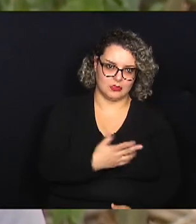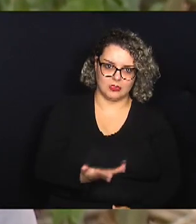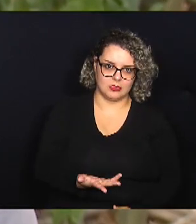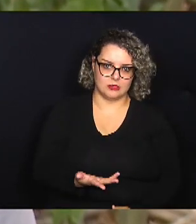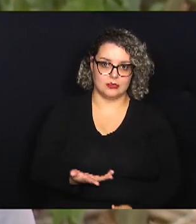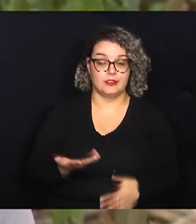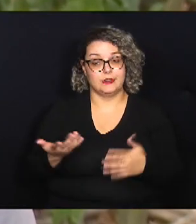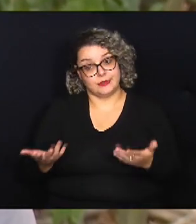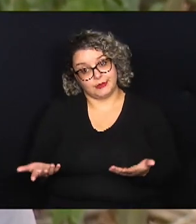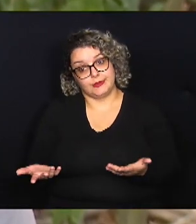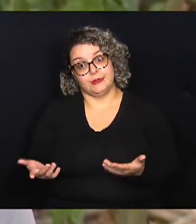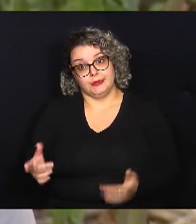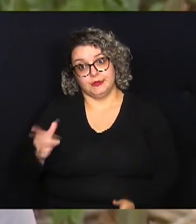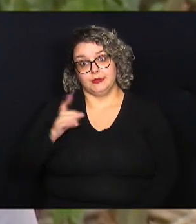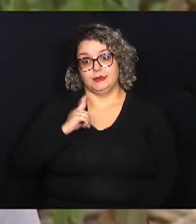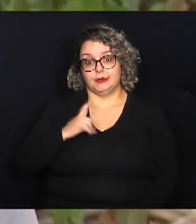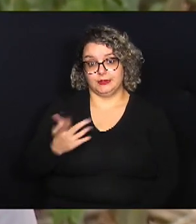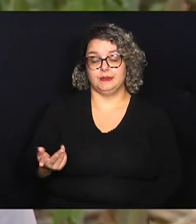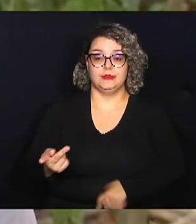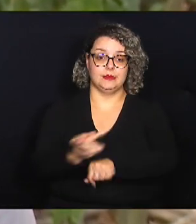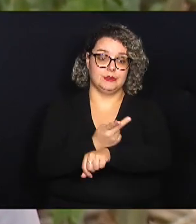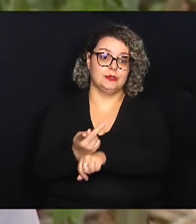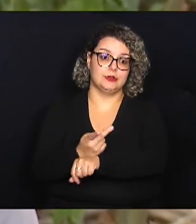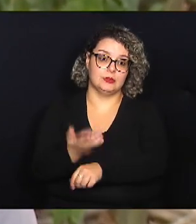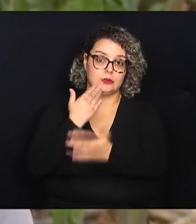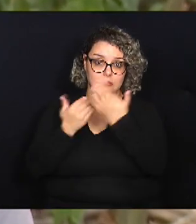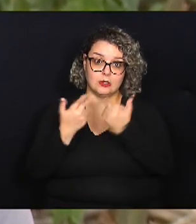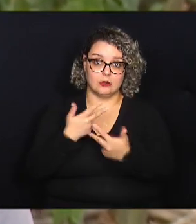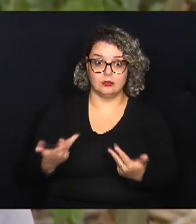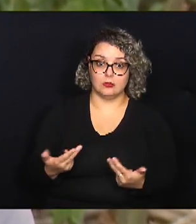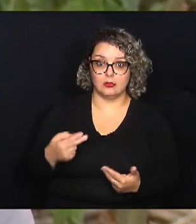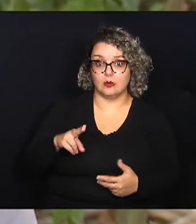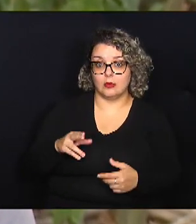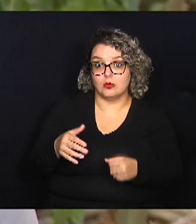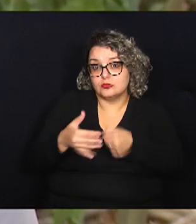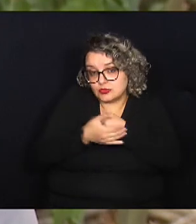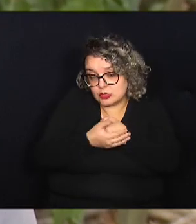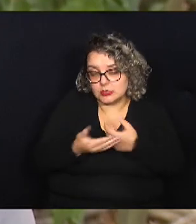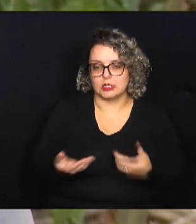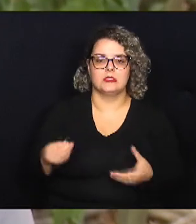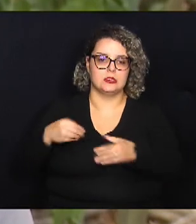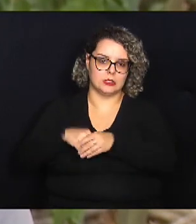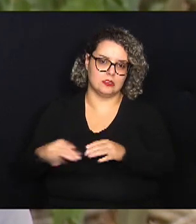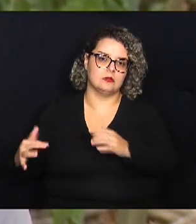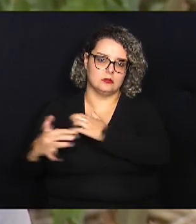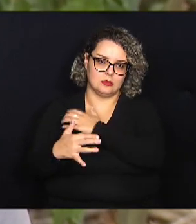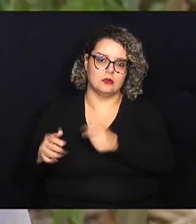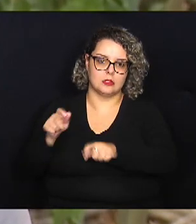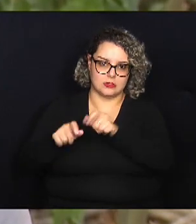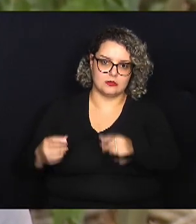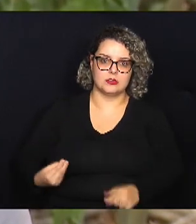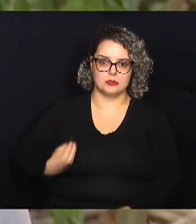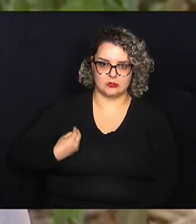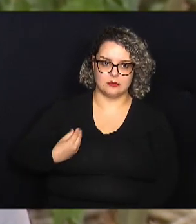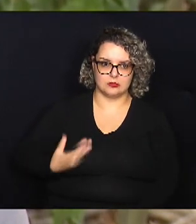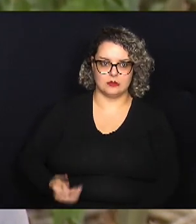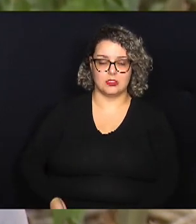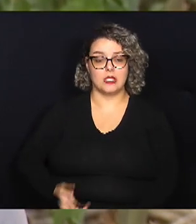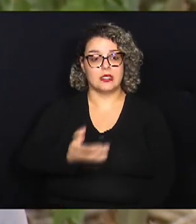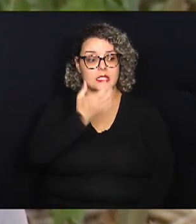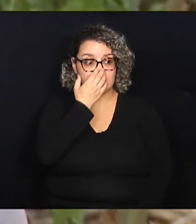aí eles acabam tendo que ir em busca do alimento ou de abrigo, inclusive, dentro de áreas onde as pessoas estão. E esse cachorro